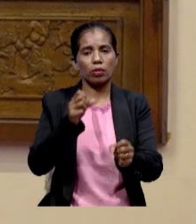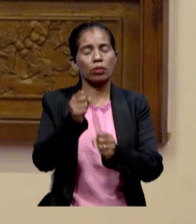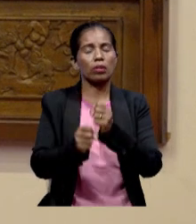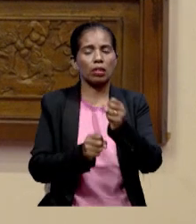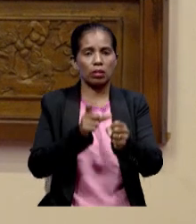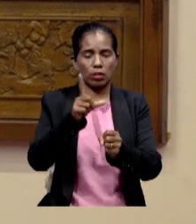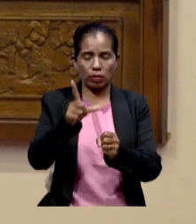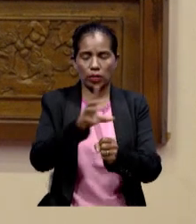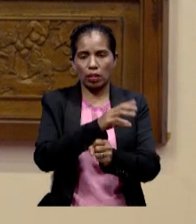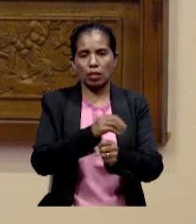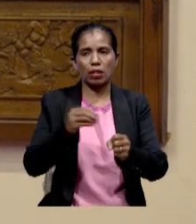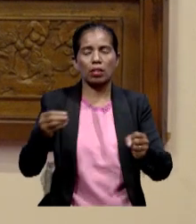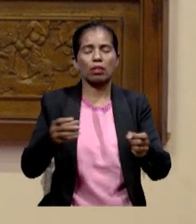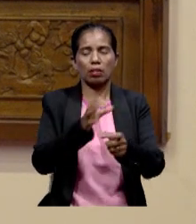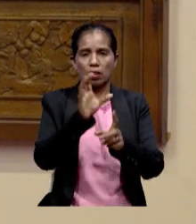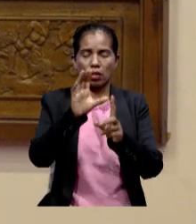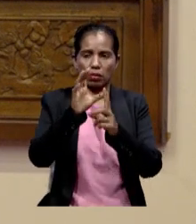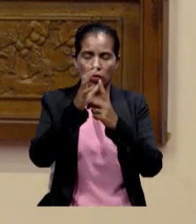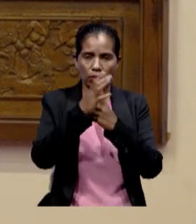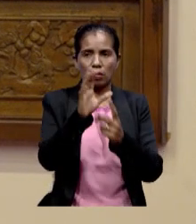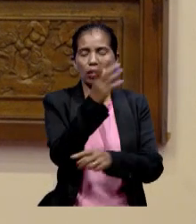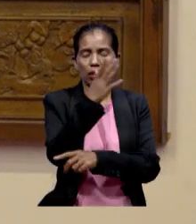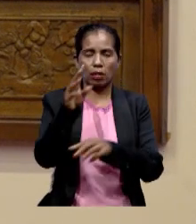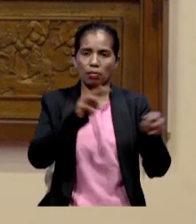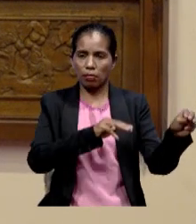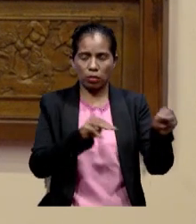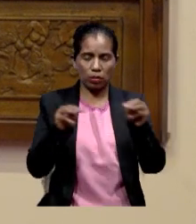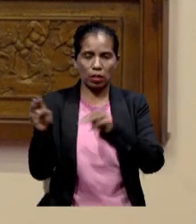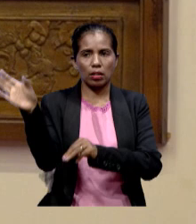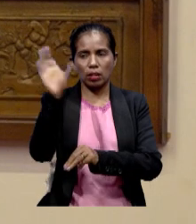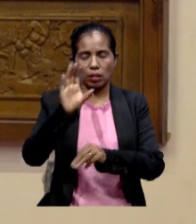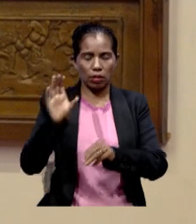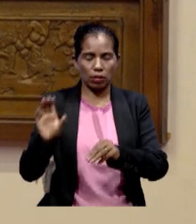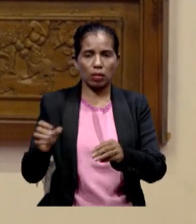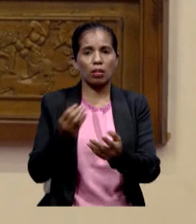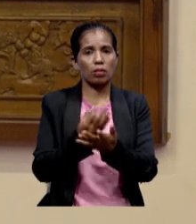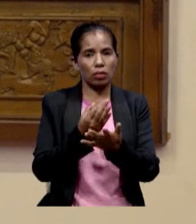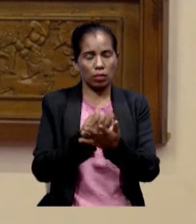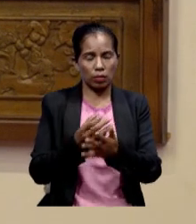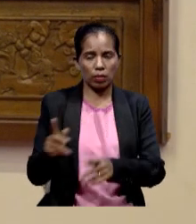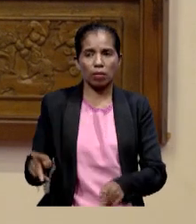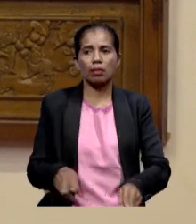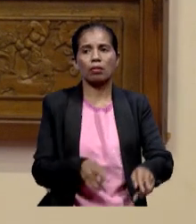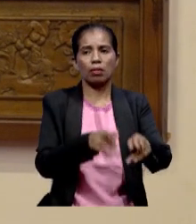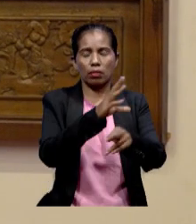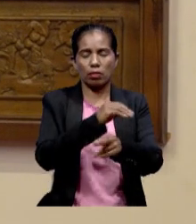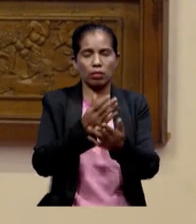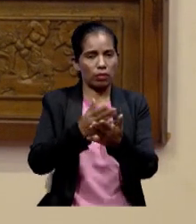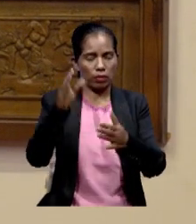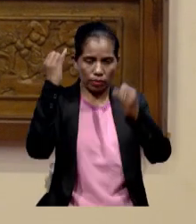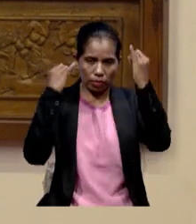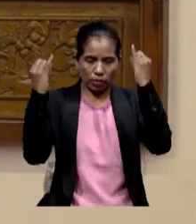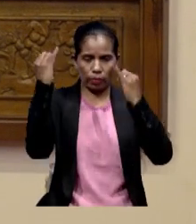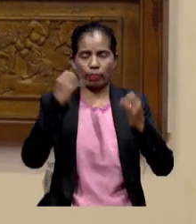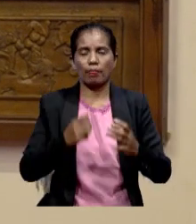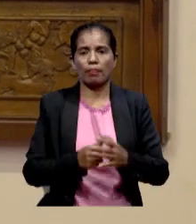área de nutrição, agroflorestal, mudança climática, gestão financeira pública, no descentralização. União